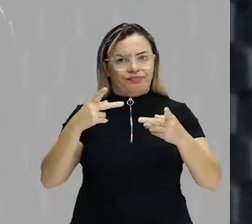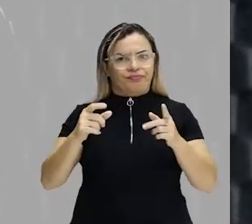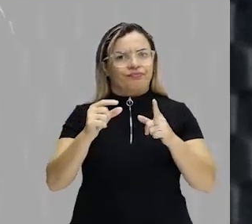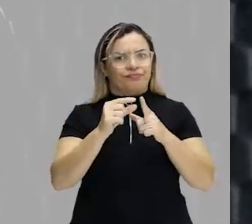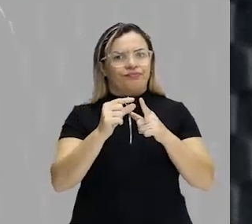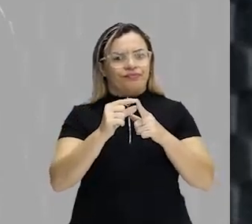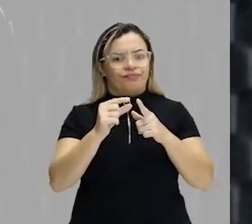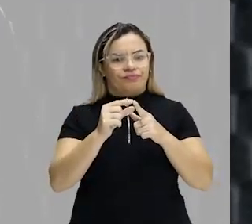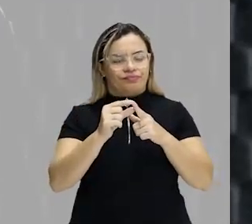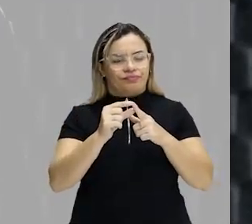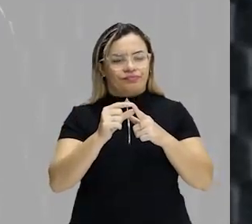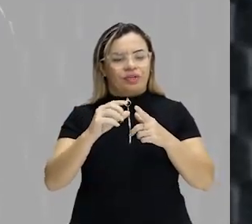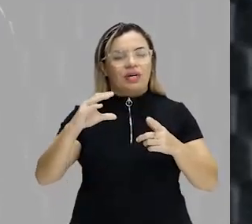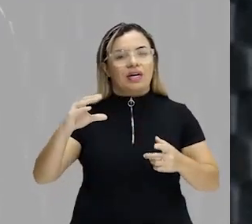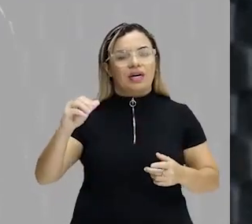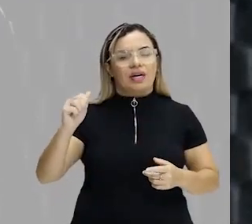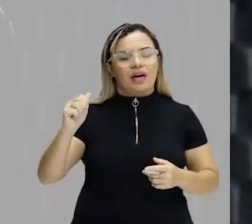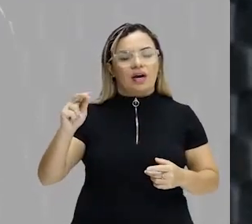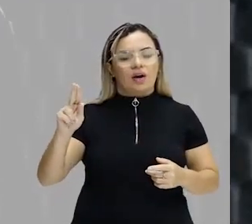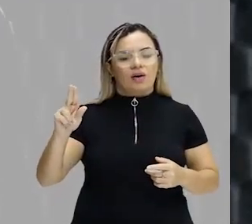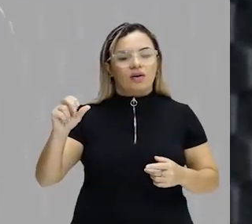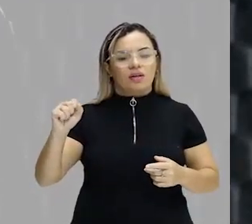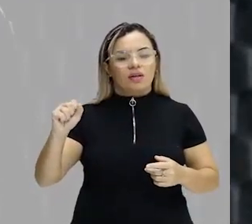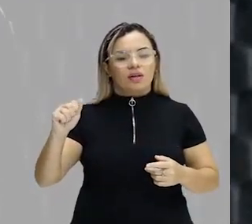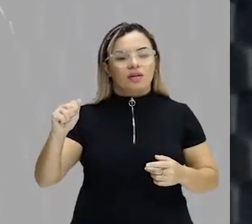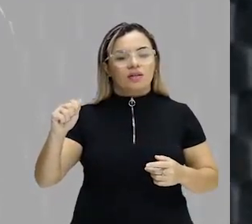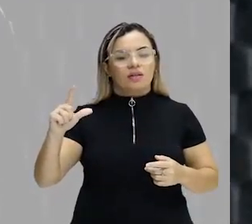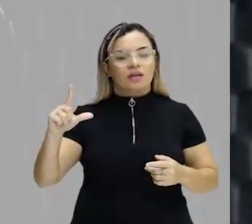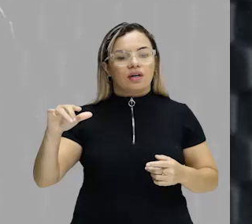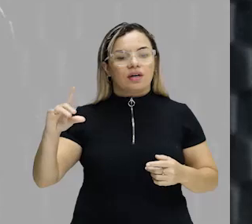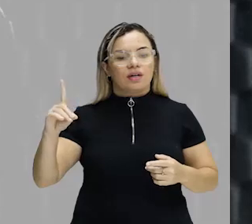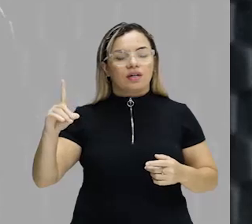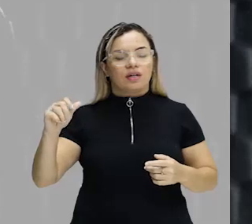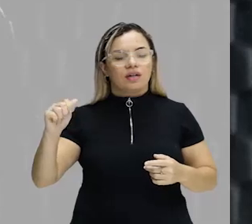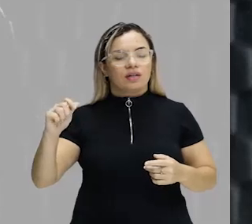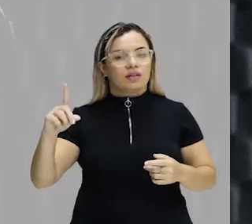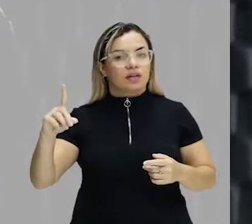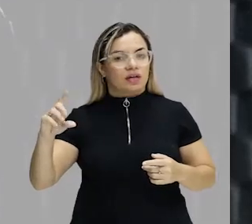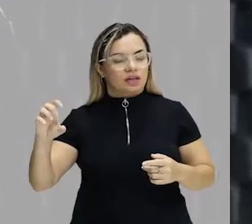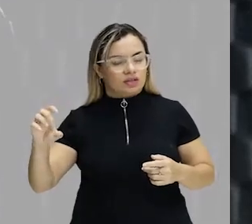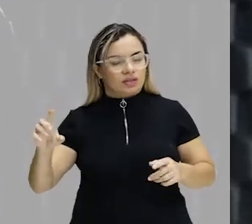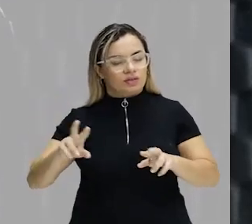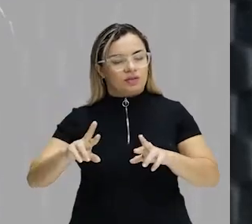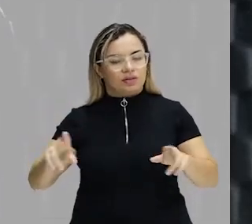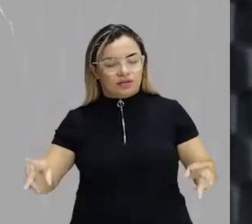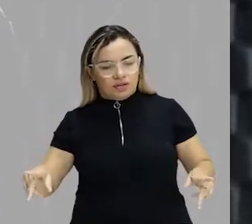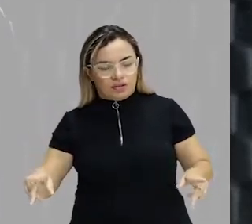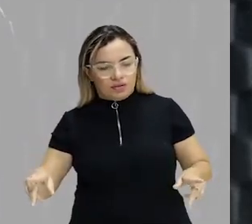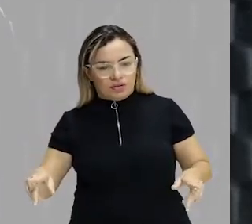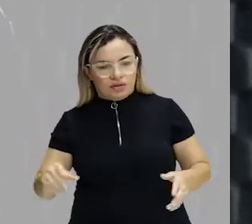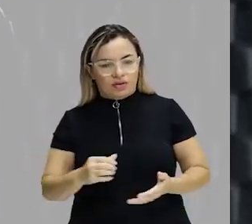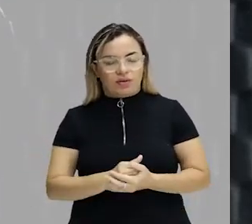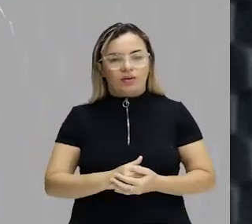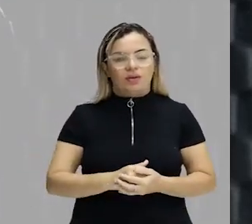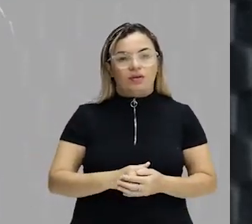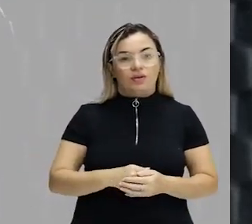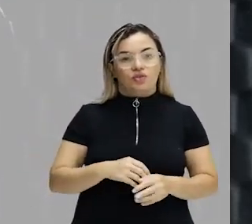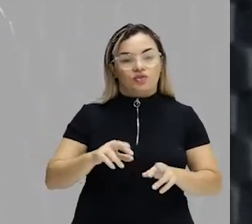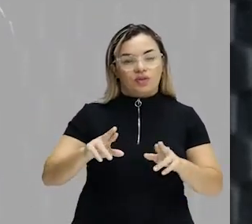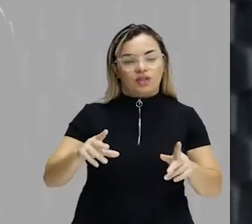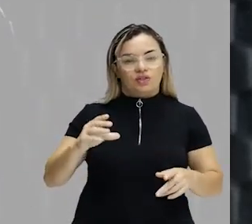Ó. Casualidade é uma coisa, causalidade é outra, tá certo? Casualidade é algo casual.